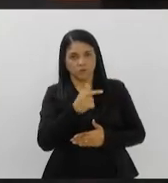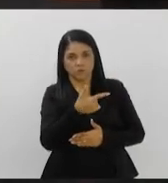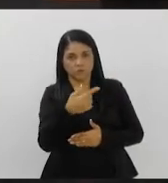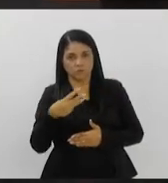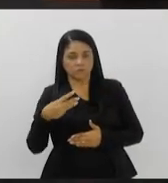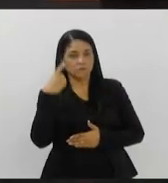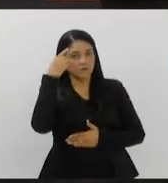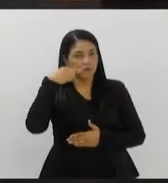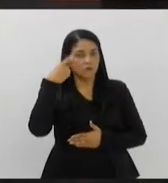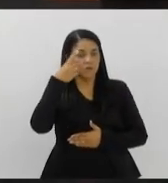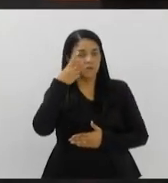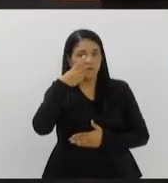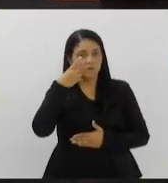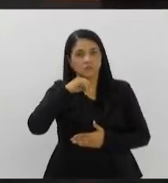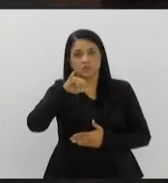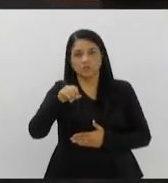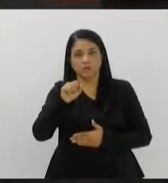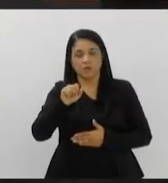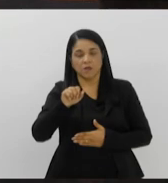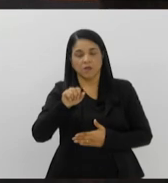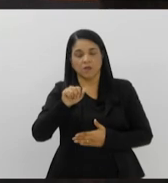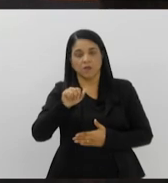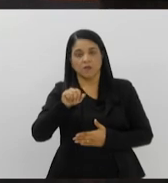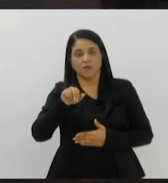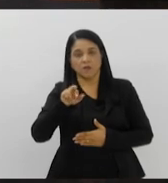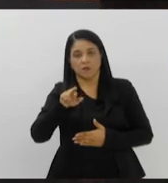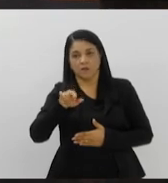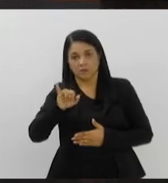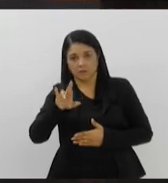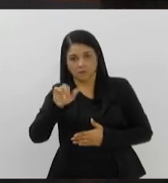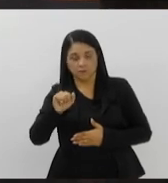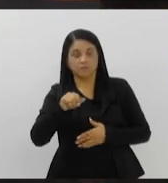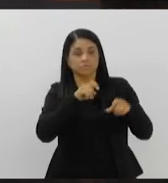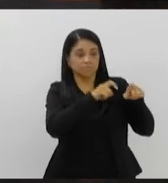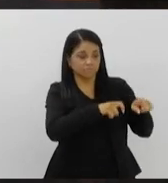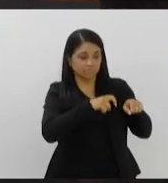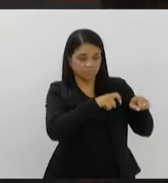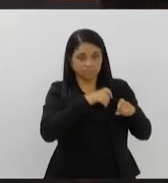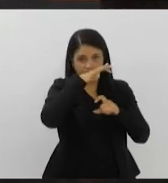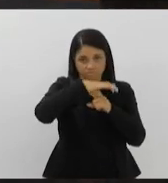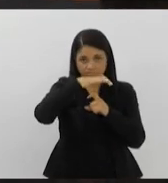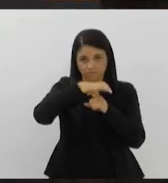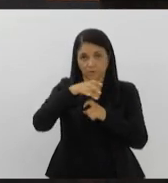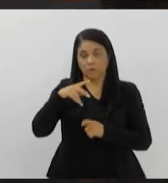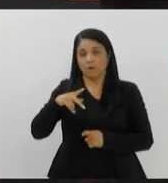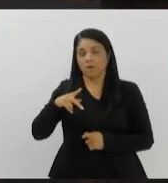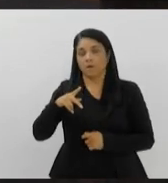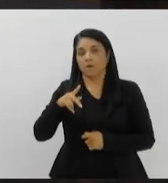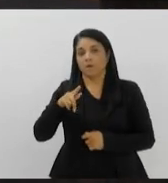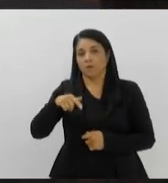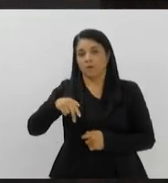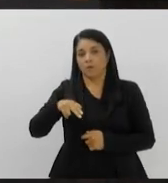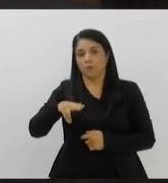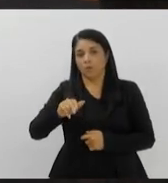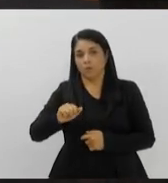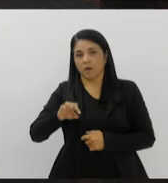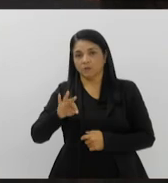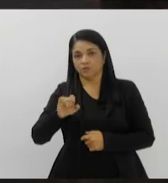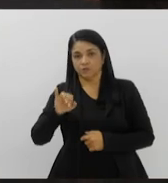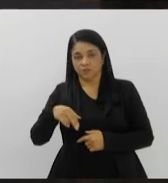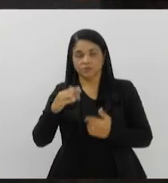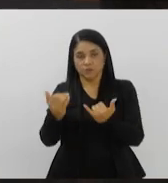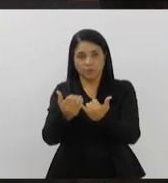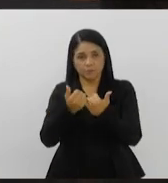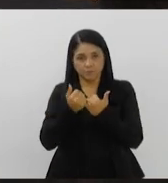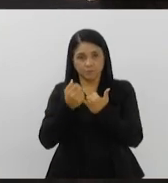2023, de autoria do deputado Jari Oliveira, que declara a Feira da Roça de Coatis como patrimônio cultural e material do Estado do Rio de